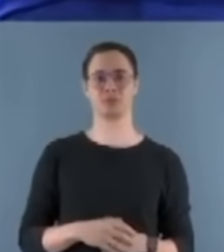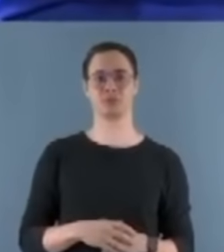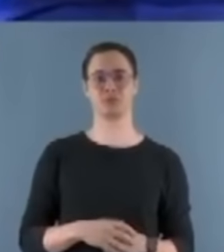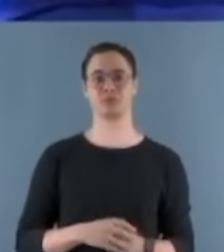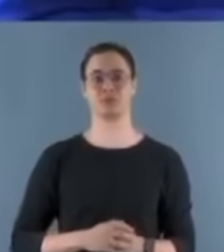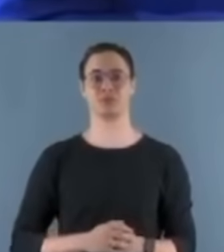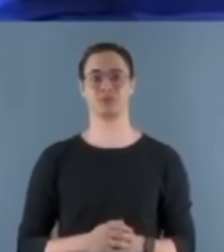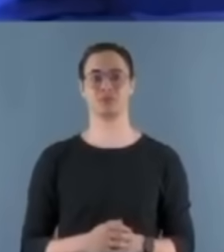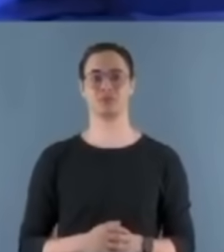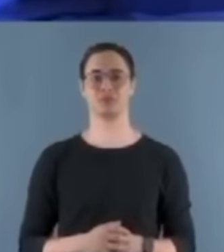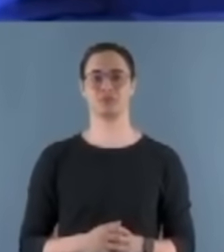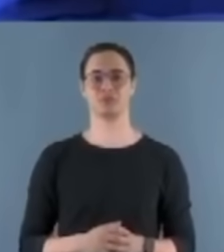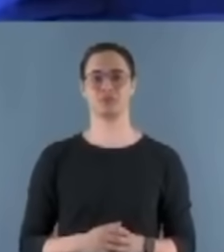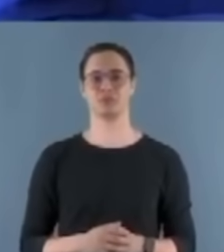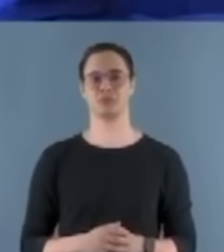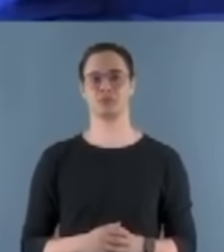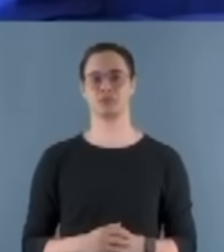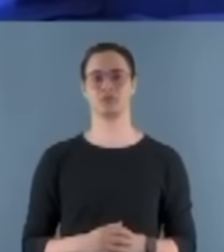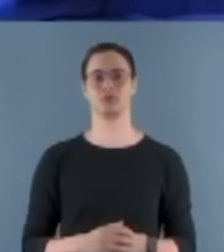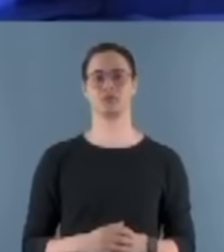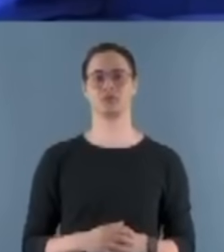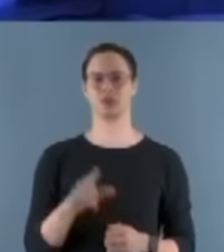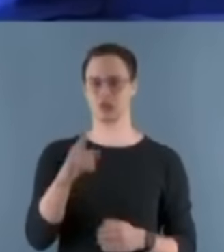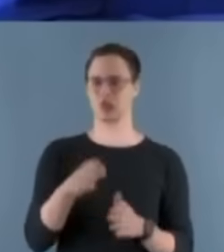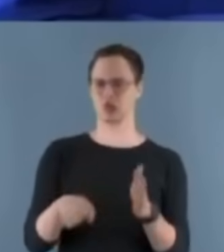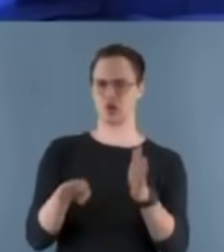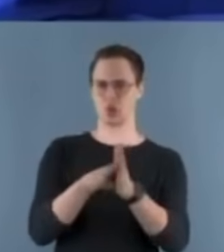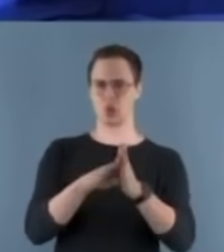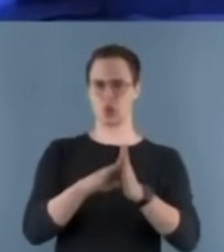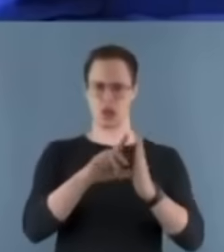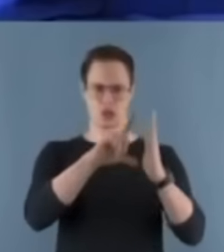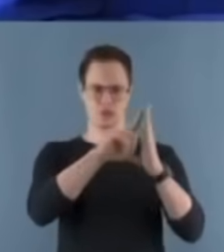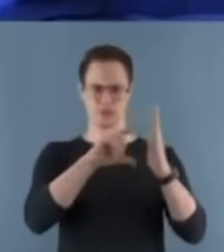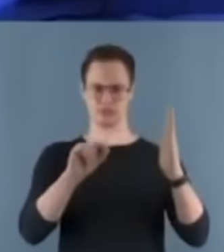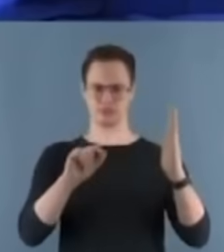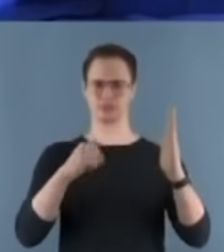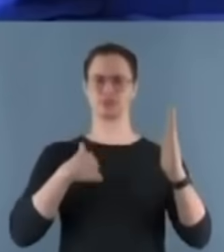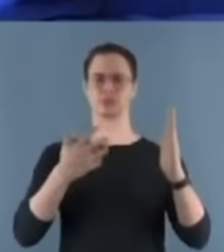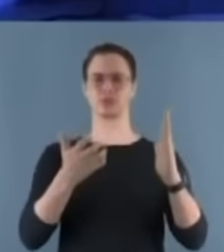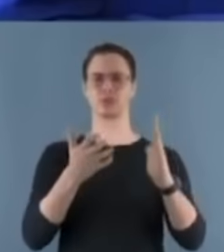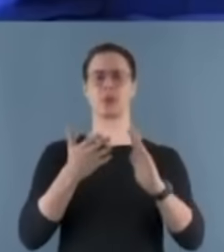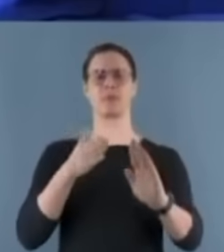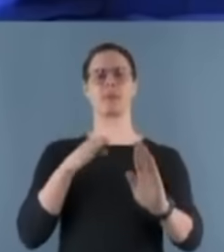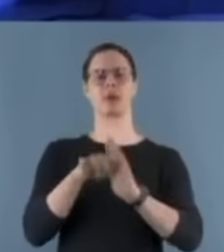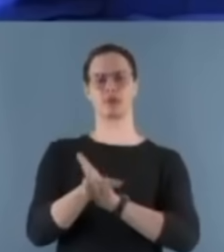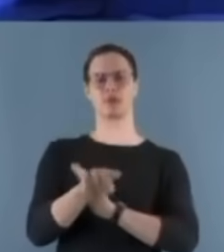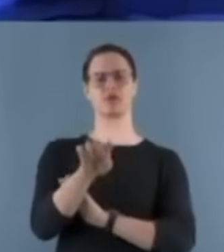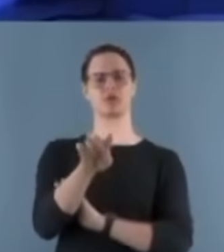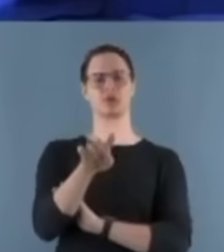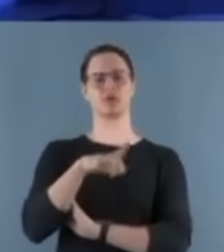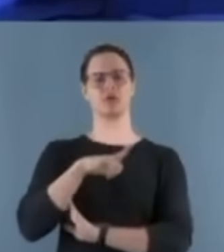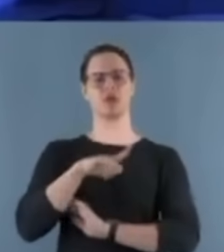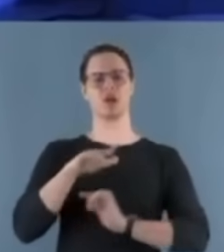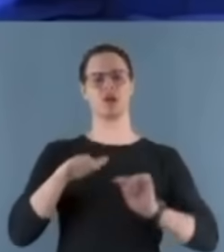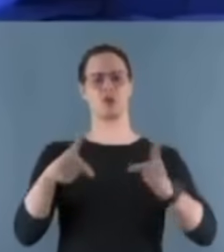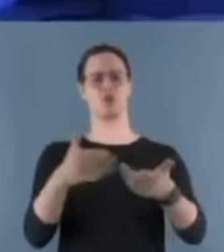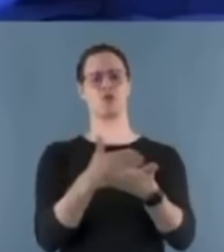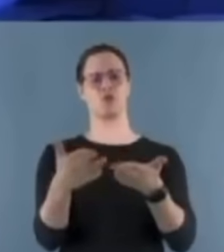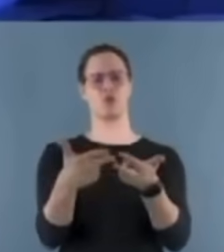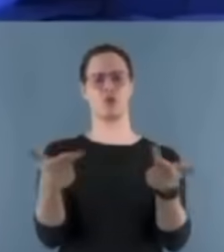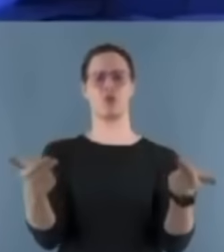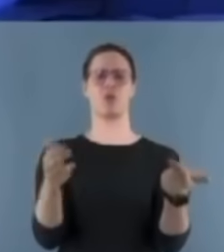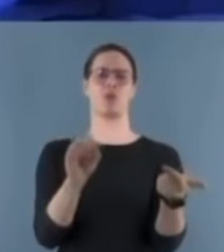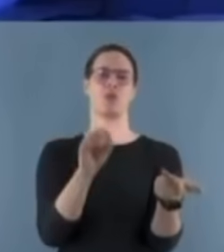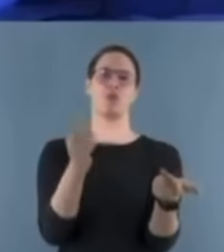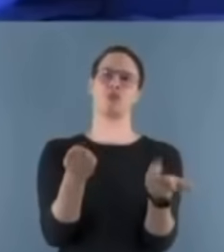O senhor chegou ali no Planalto e eu queria perguntar se o senhor simplesmente tomou alguma medida ou a medida